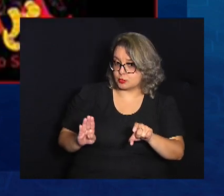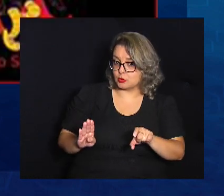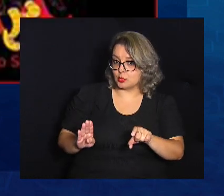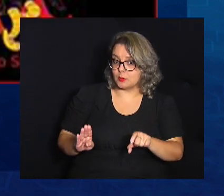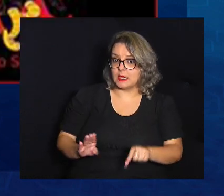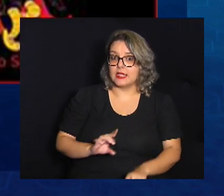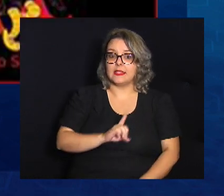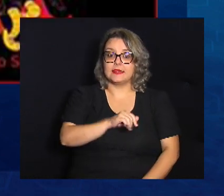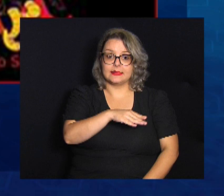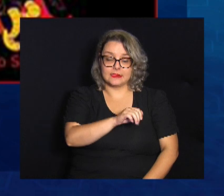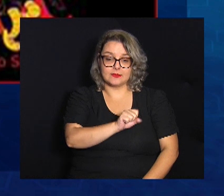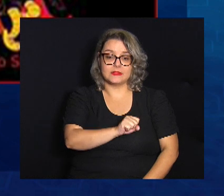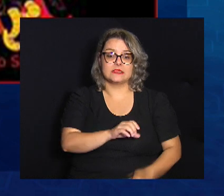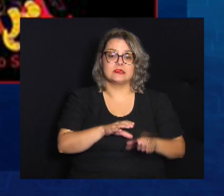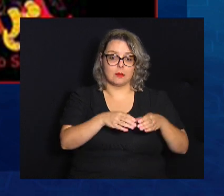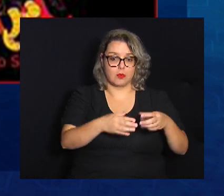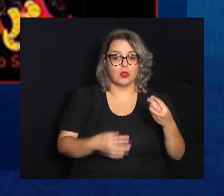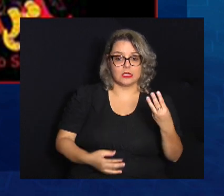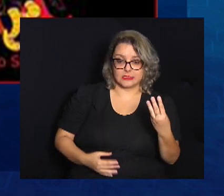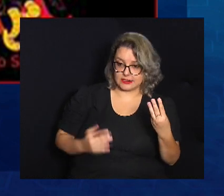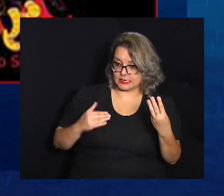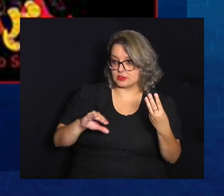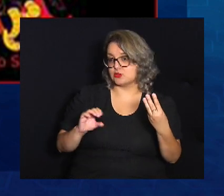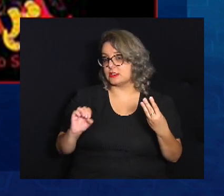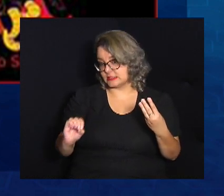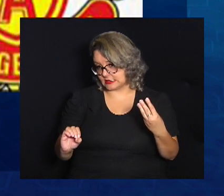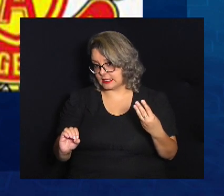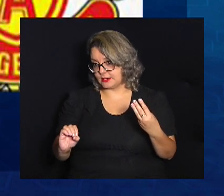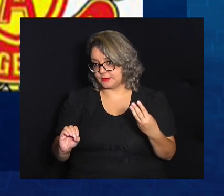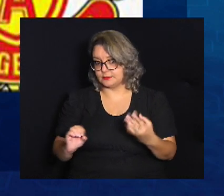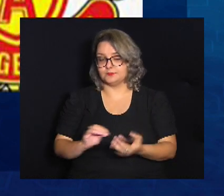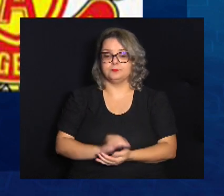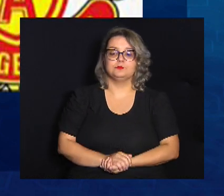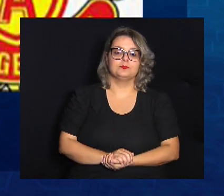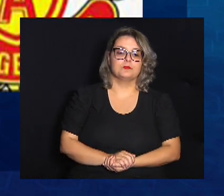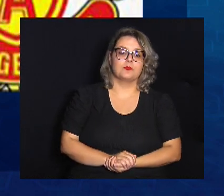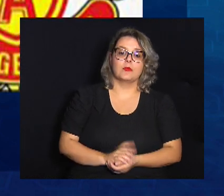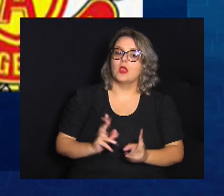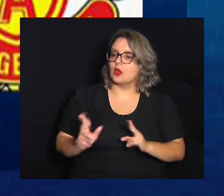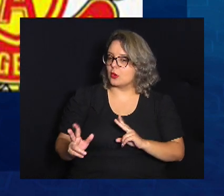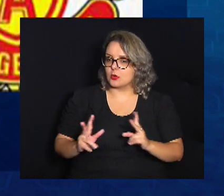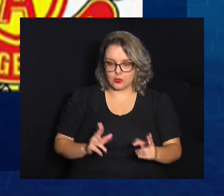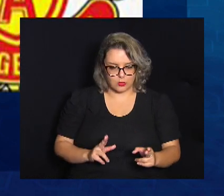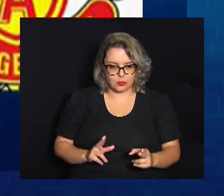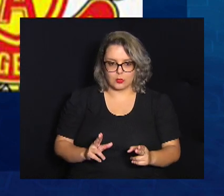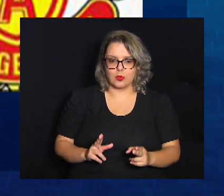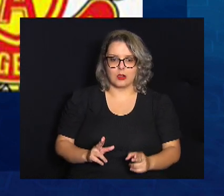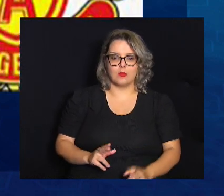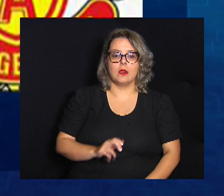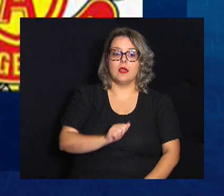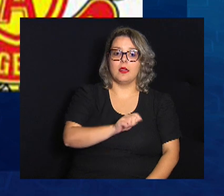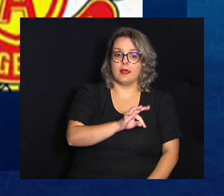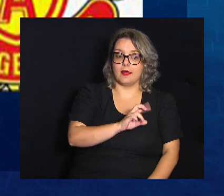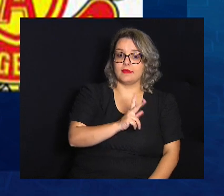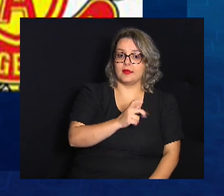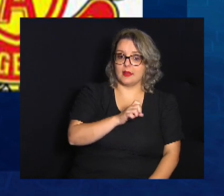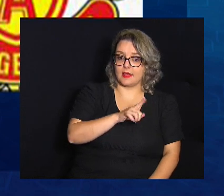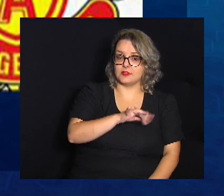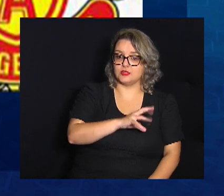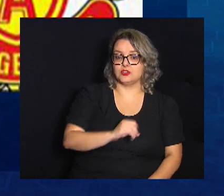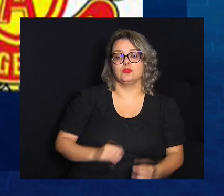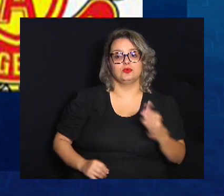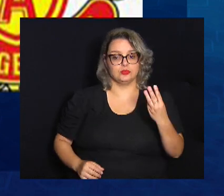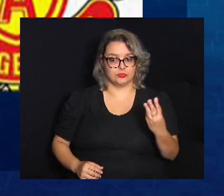Damas da Bola ganharam por 3-0 do Flamengo Santa Mônica. Mesmo placar da partida entre Atlético Unidos e